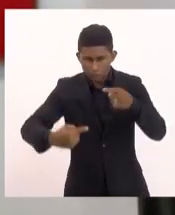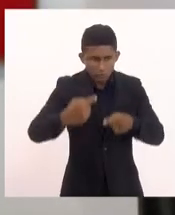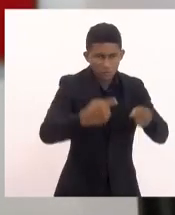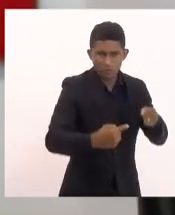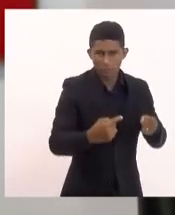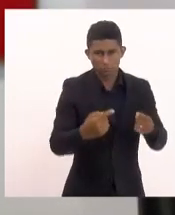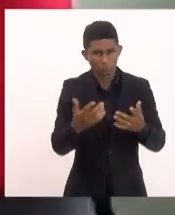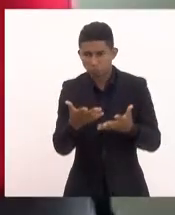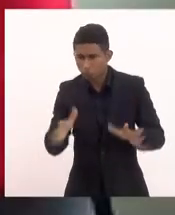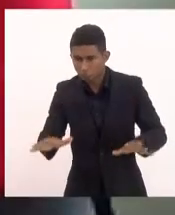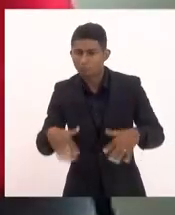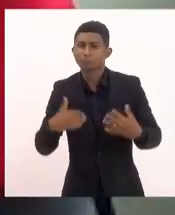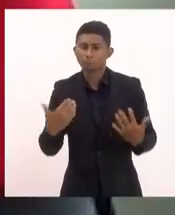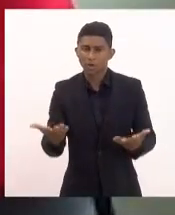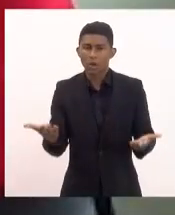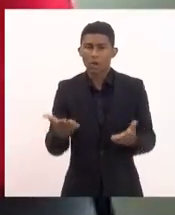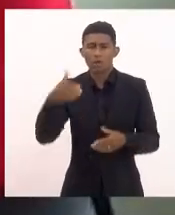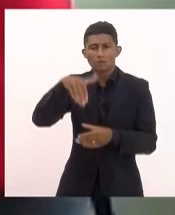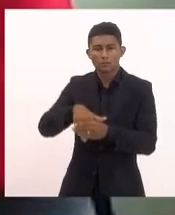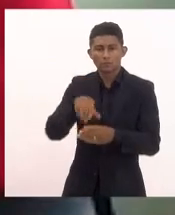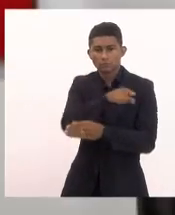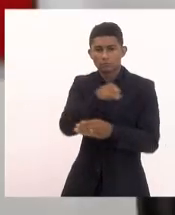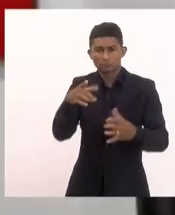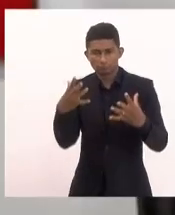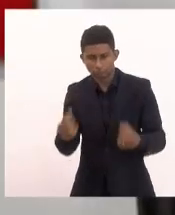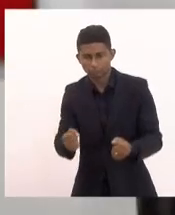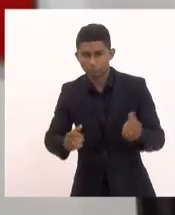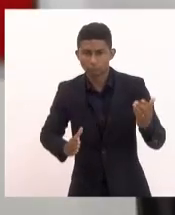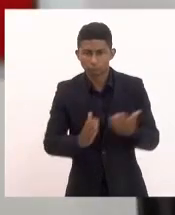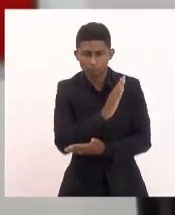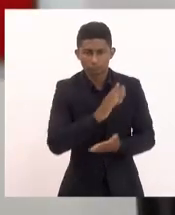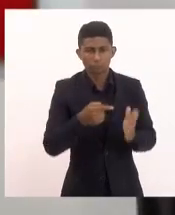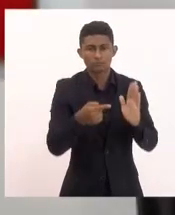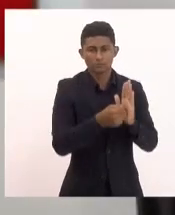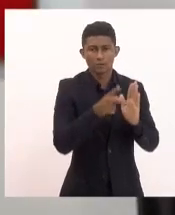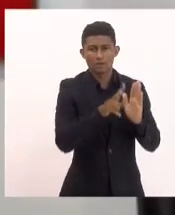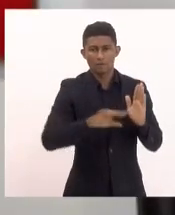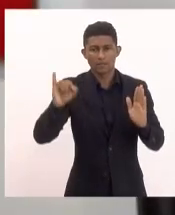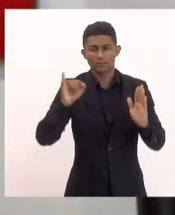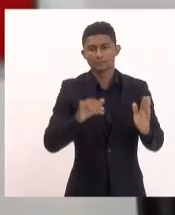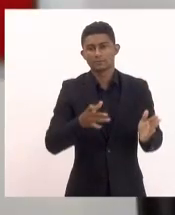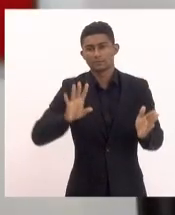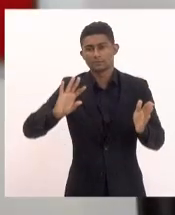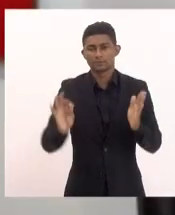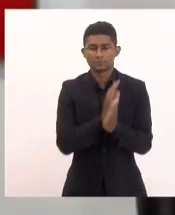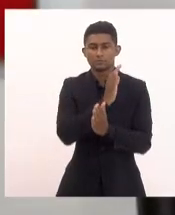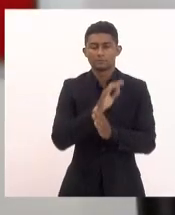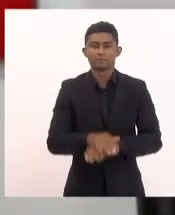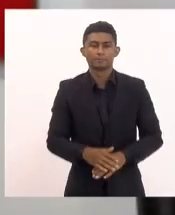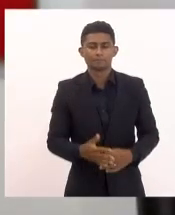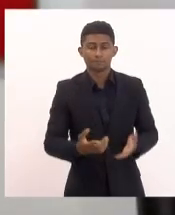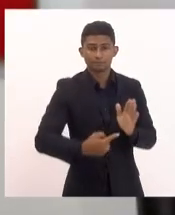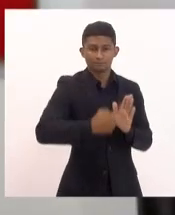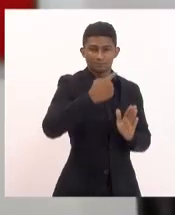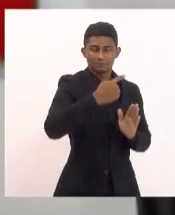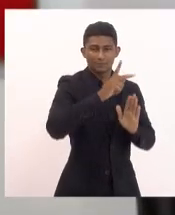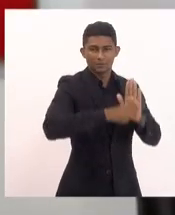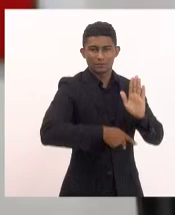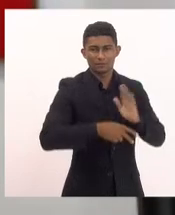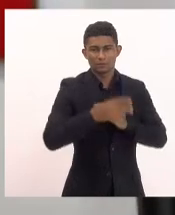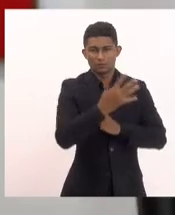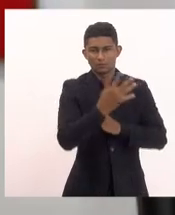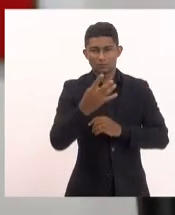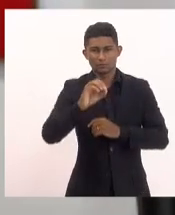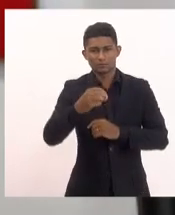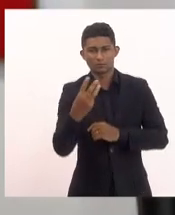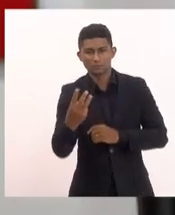discutir, encerrada a discussão, em votação, os senhores que aprovam, por exemplo, como estão aprovados, vai a autógrafo. Em primeira discussão, projeto de lei